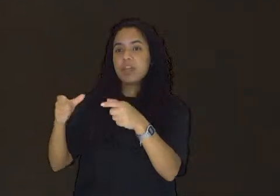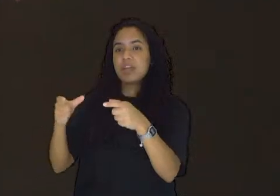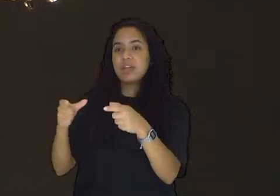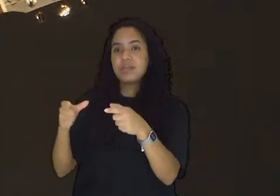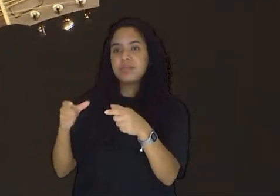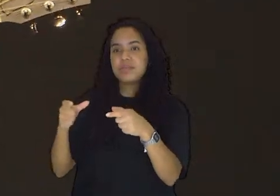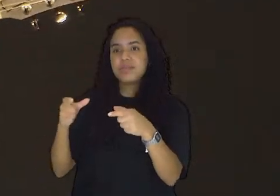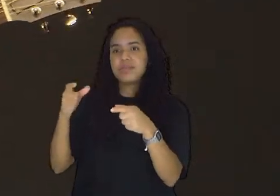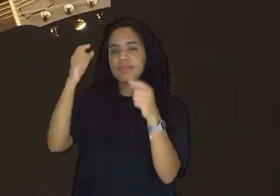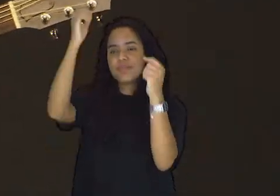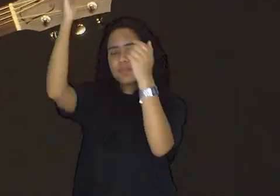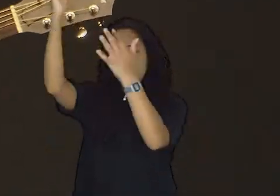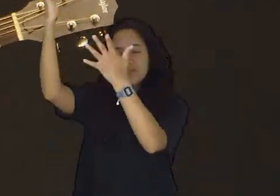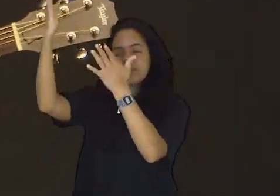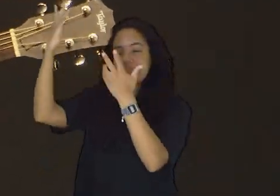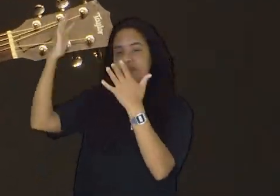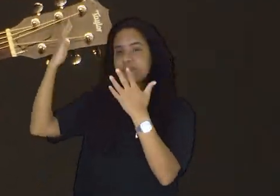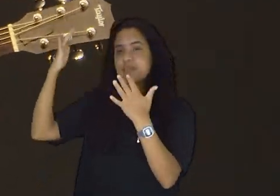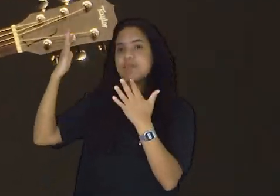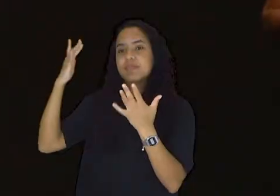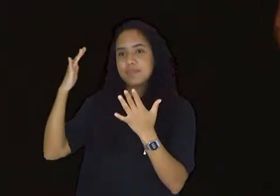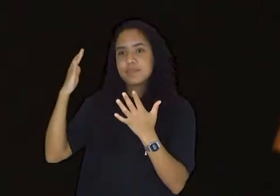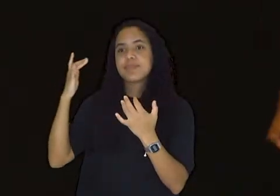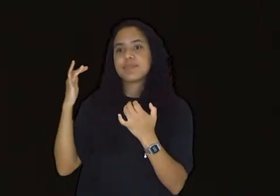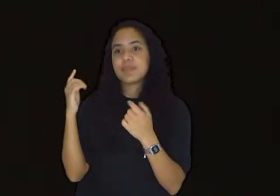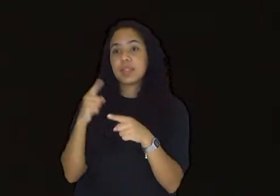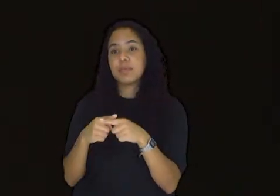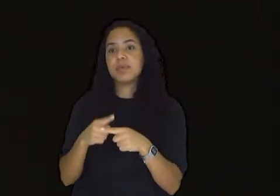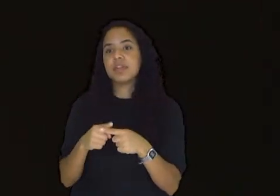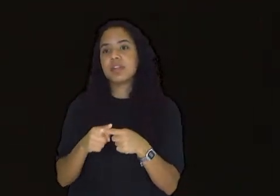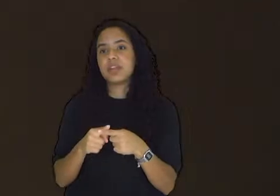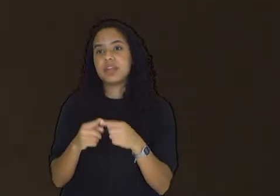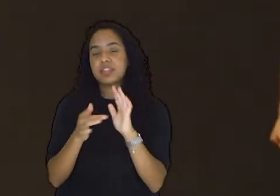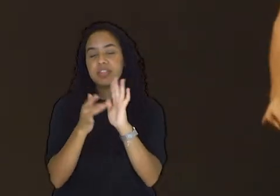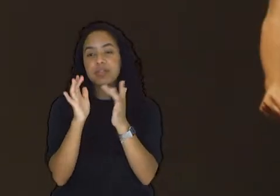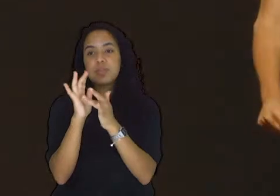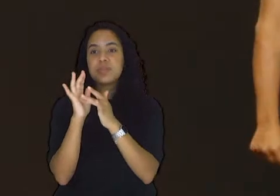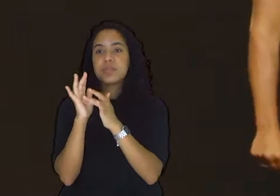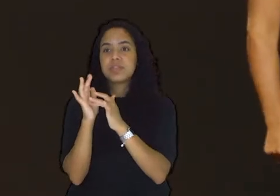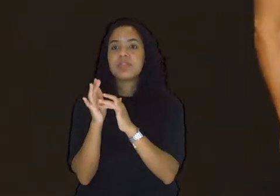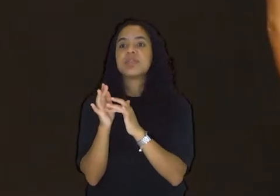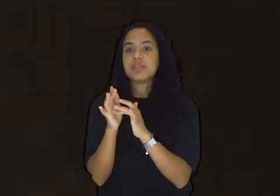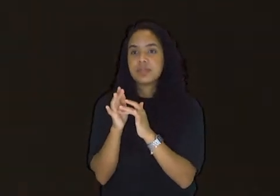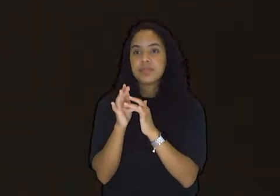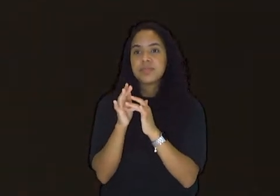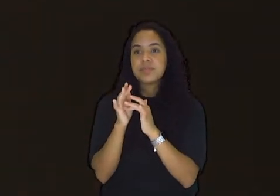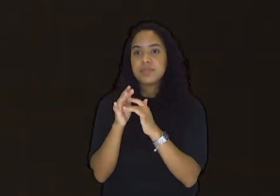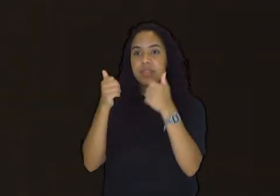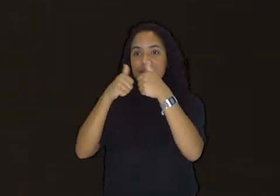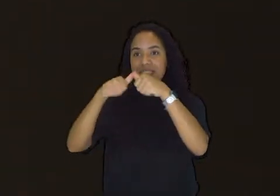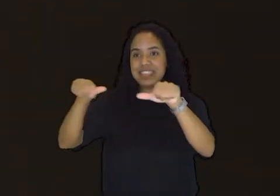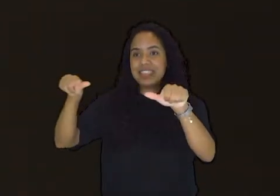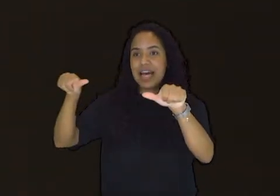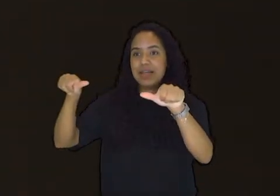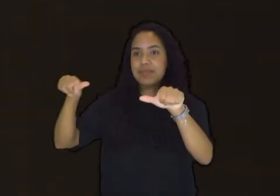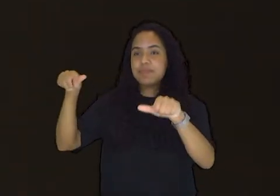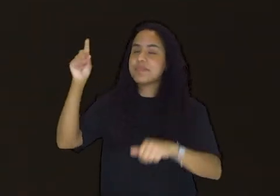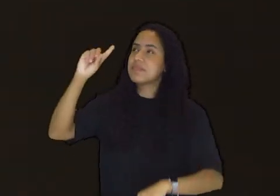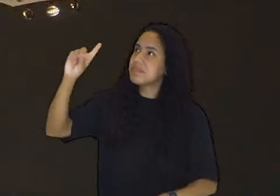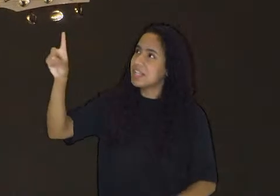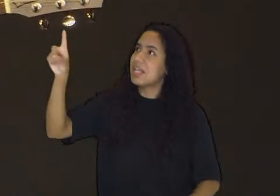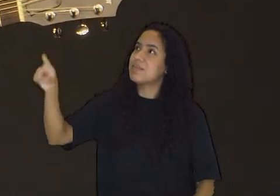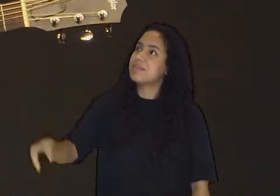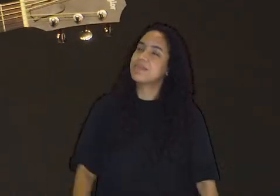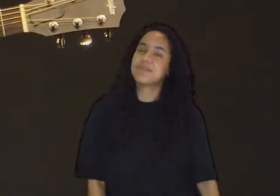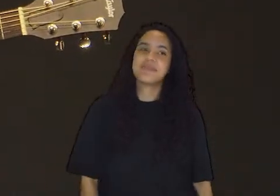Avistar o céu em todo lugar. Amém? Já diria o corinho que a gente canta lá na escola dominical. Céu é um lindo lugar, cheio